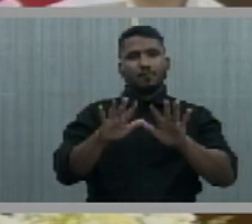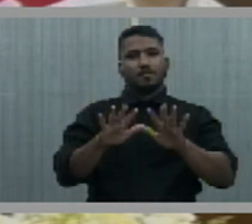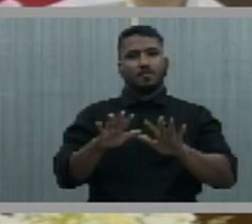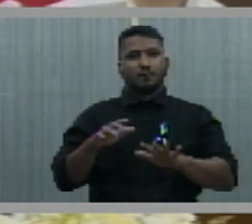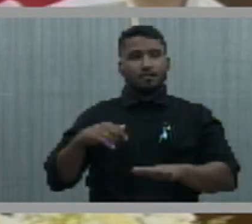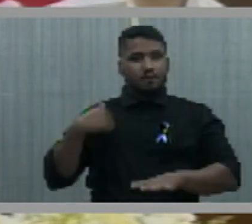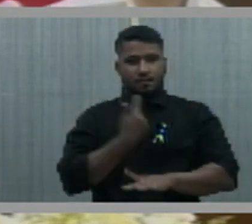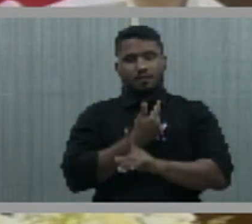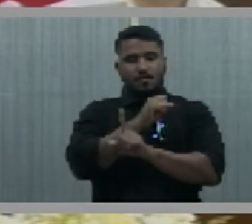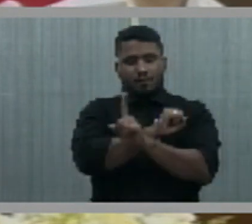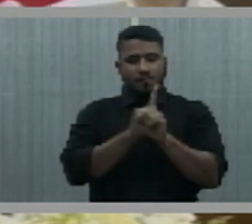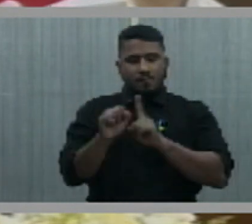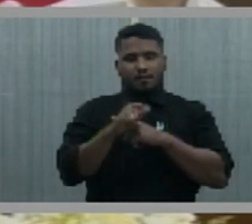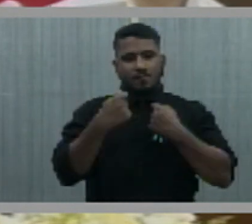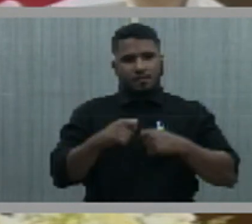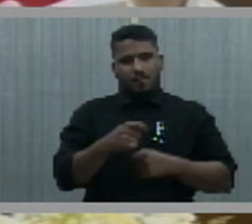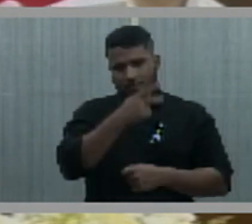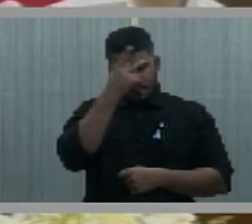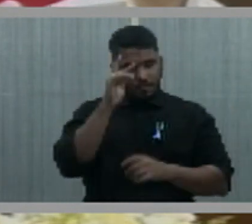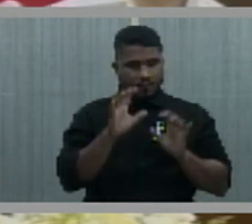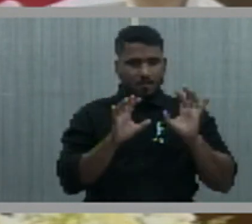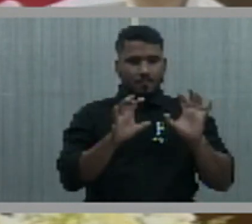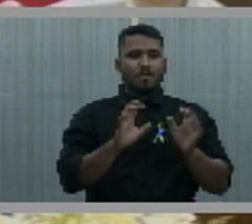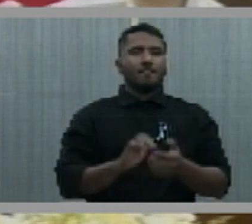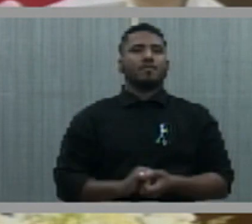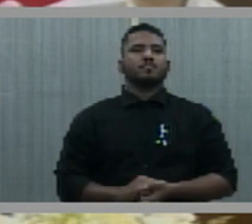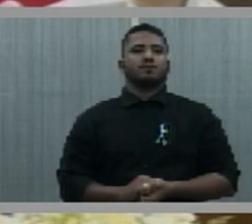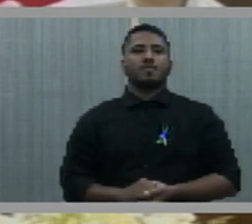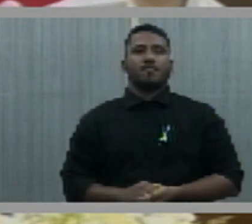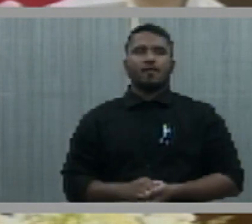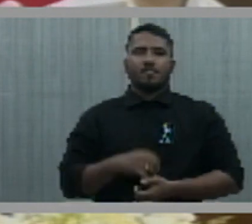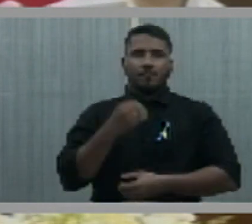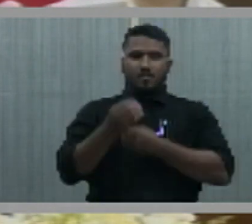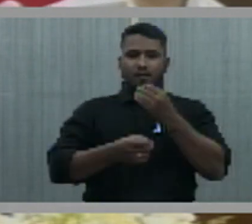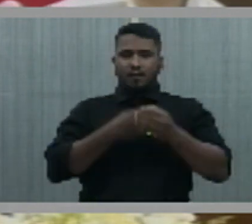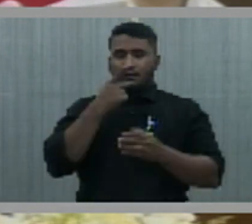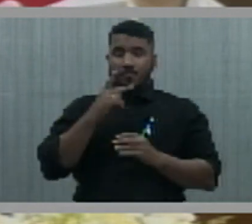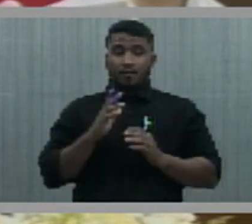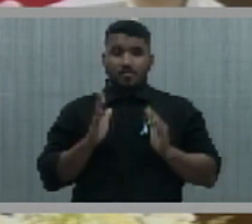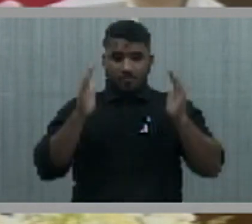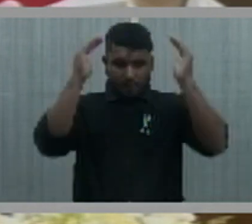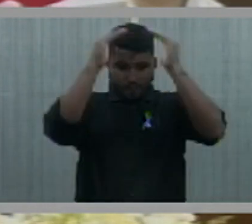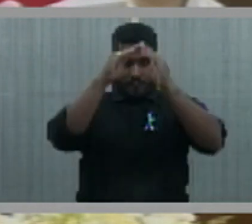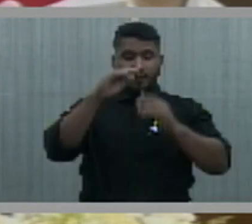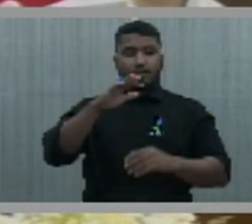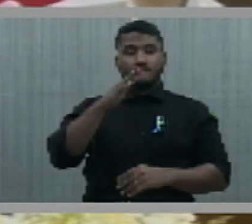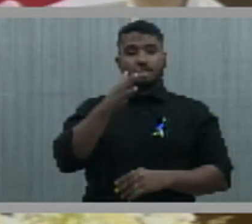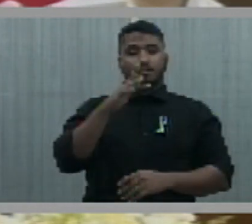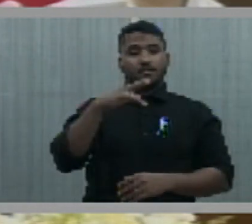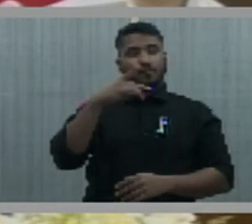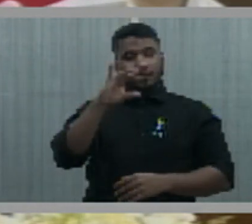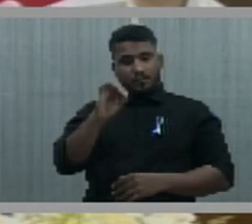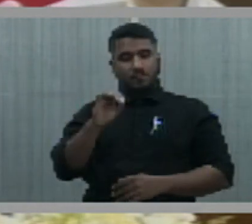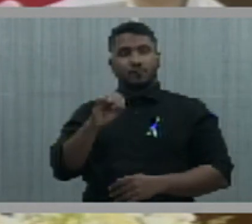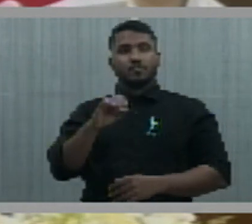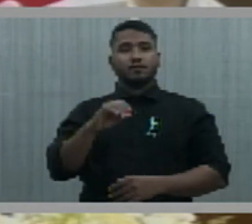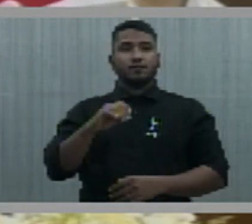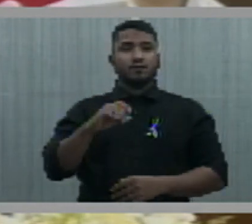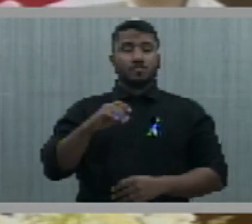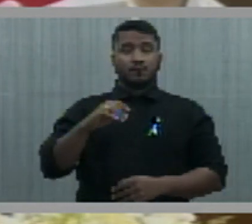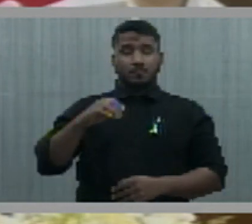a nossa sociedade precisa. Como diz Papa Francisco, os santos também são em